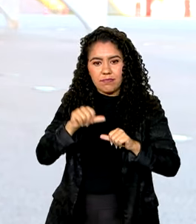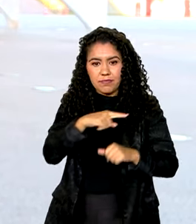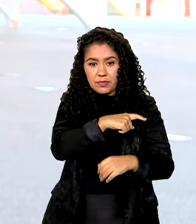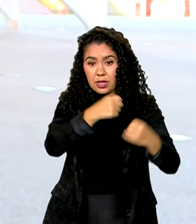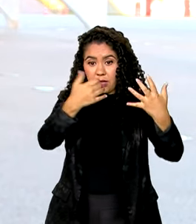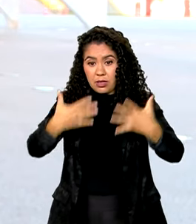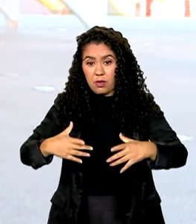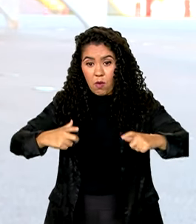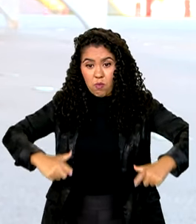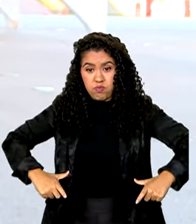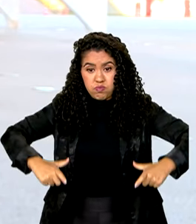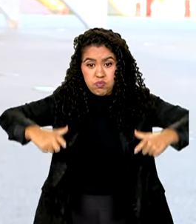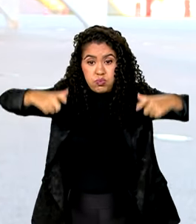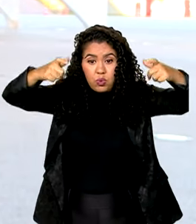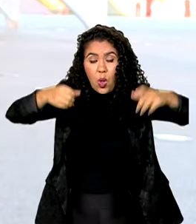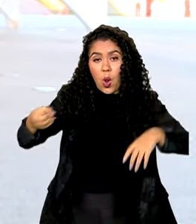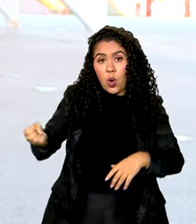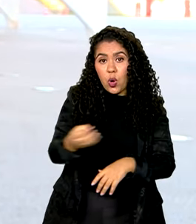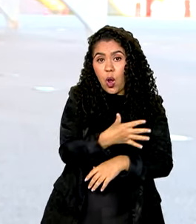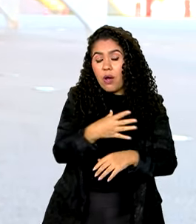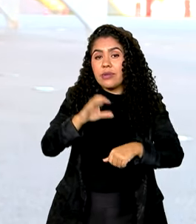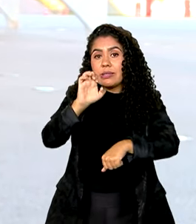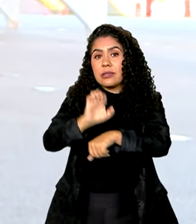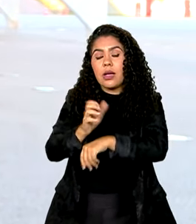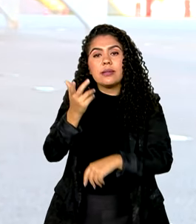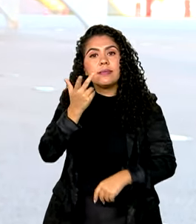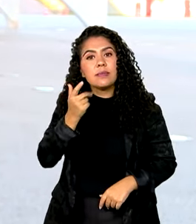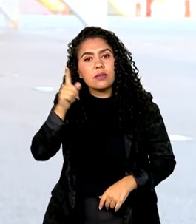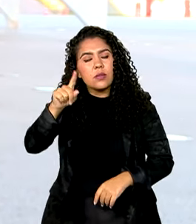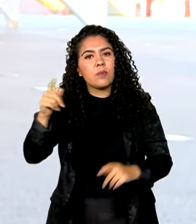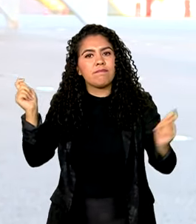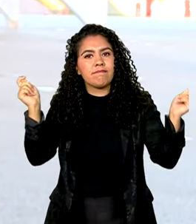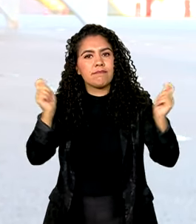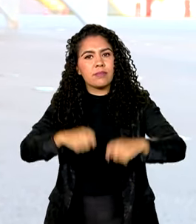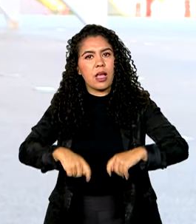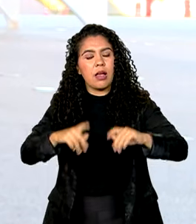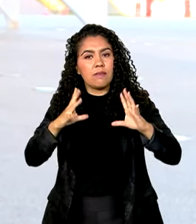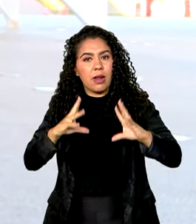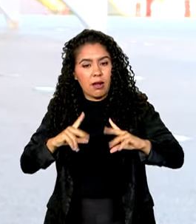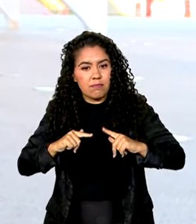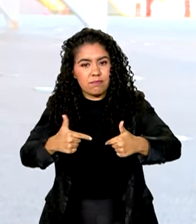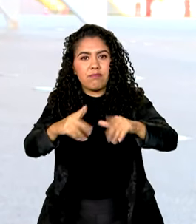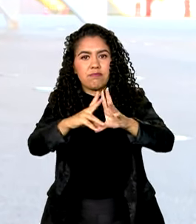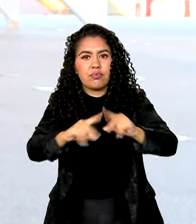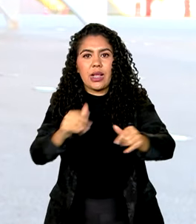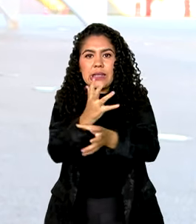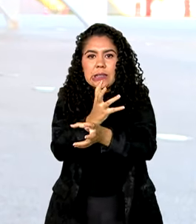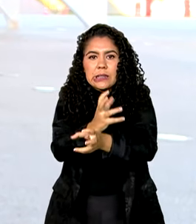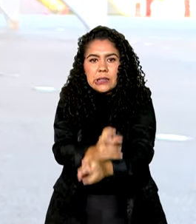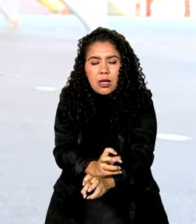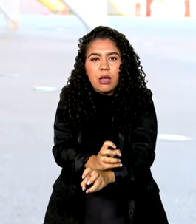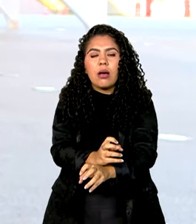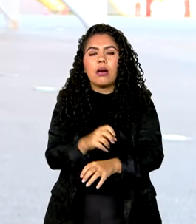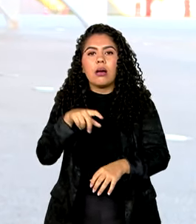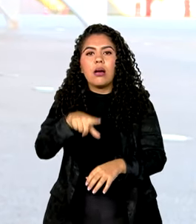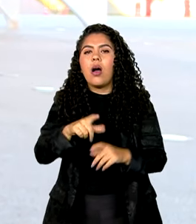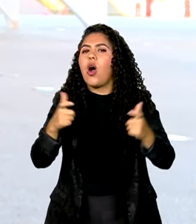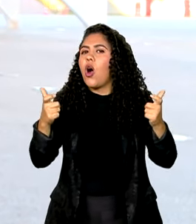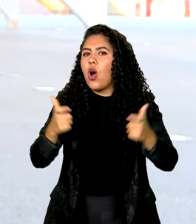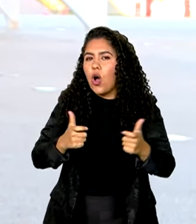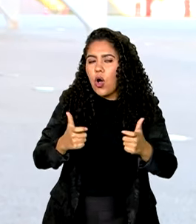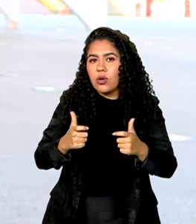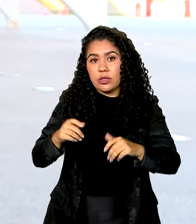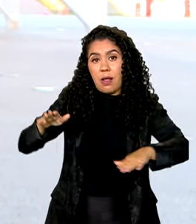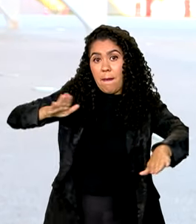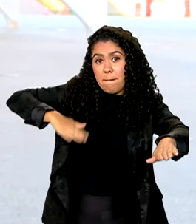de dessalinização no Ceará promete combater a seca no estado. O empreendimento, que será construído na Praia do Futuro, em